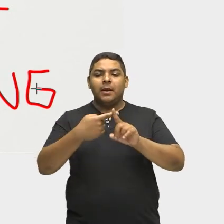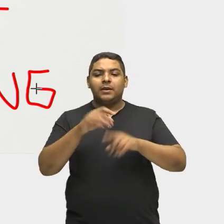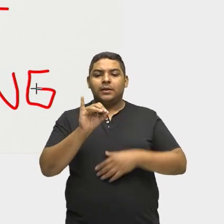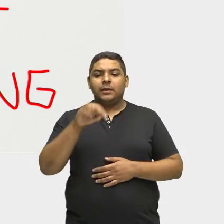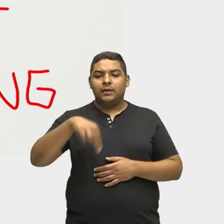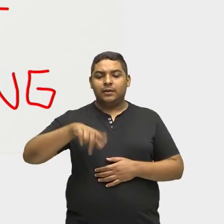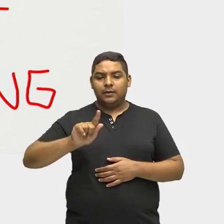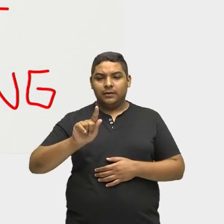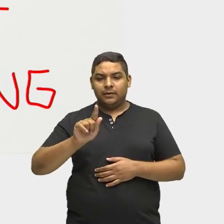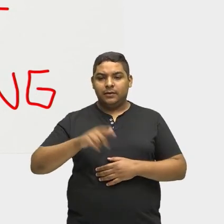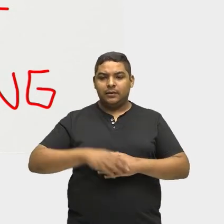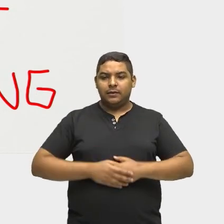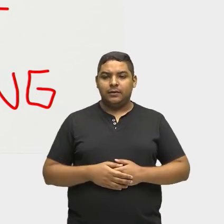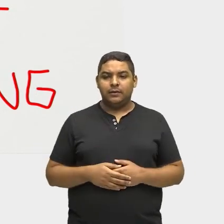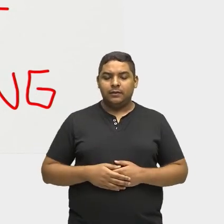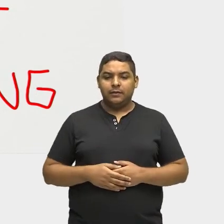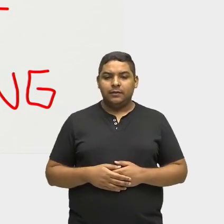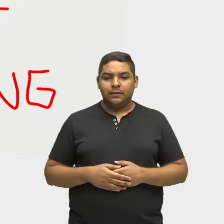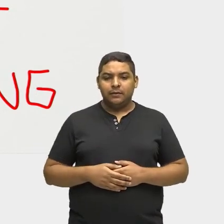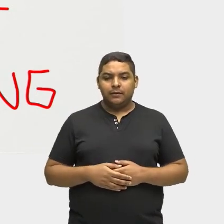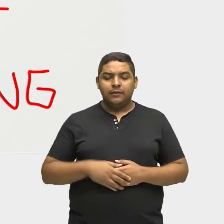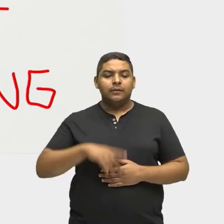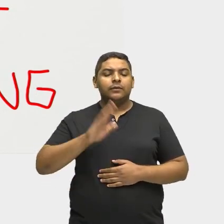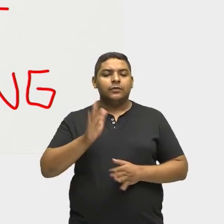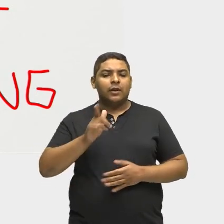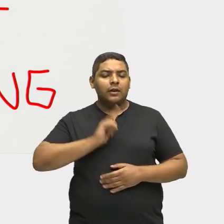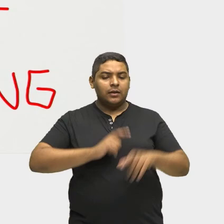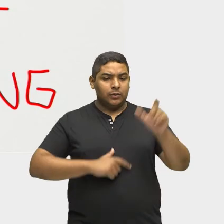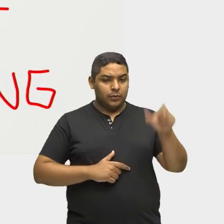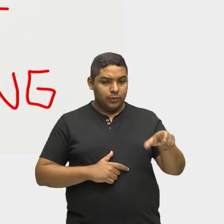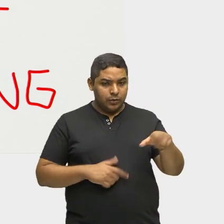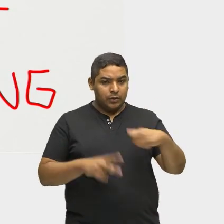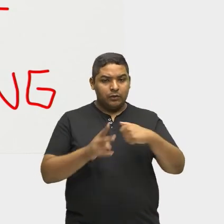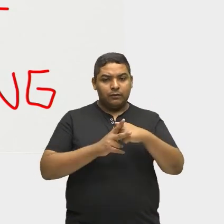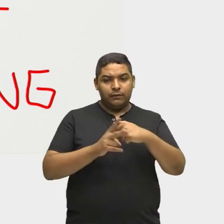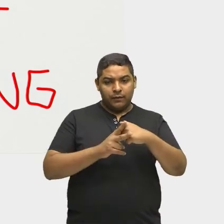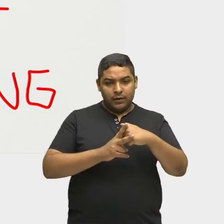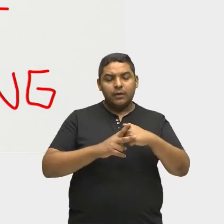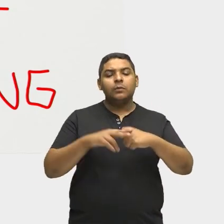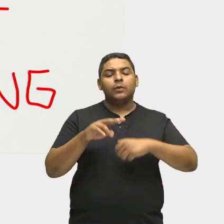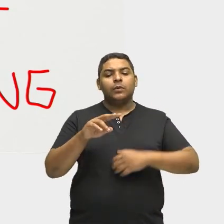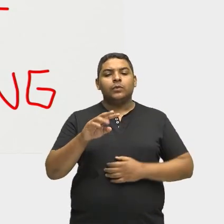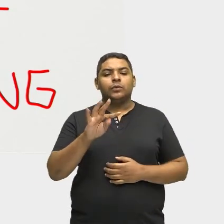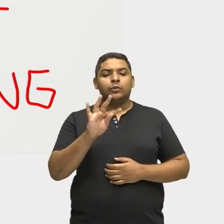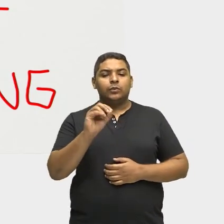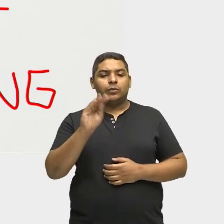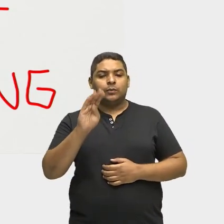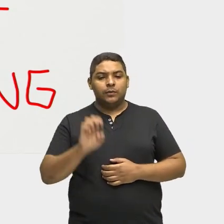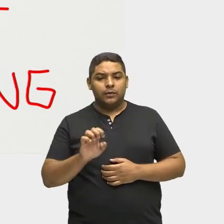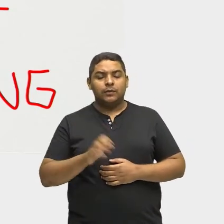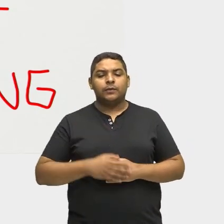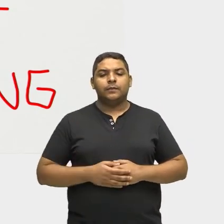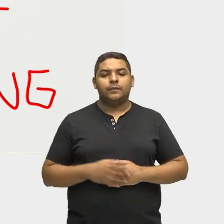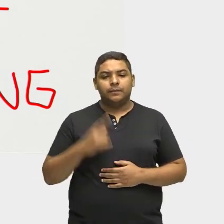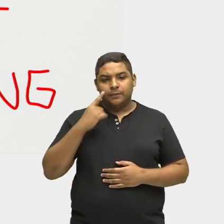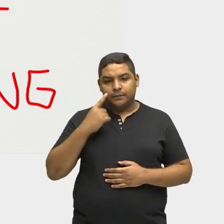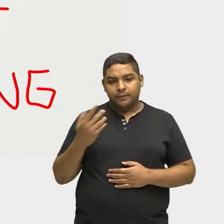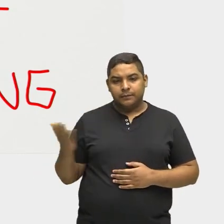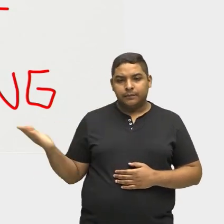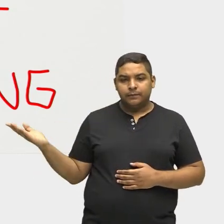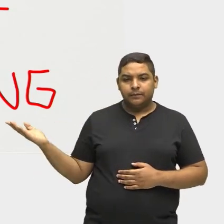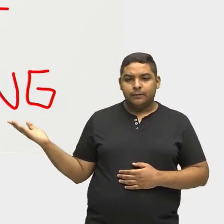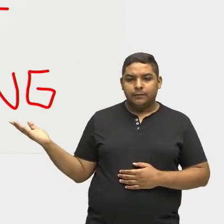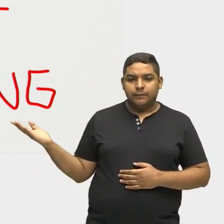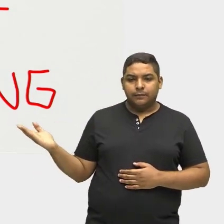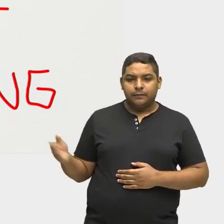aqui? Já tem o sujeito, já tem o verbo to be, então só falta o meu verb. They are running. Eles estão correndo.